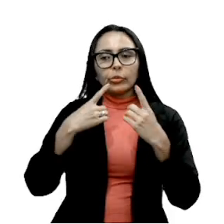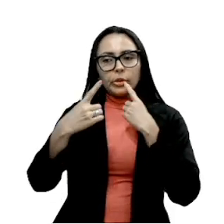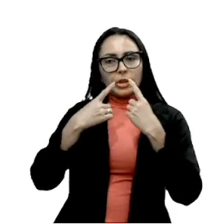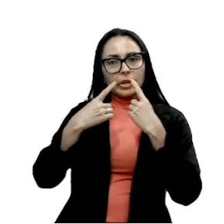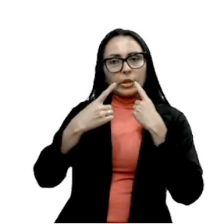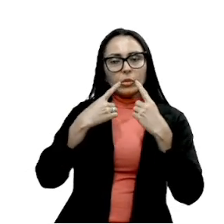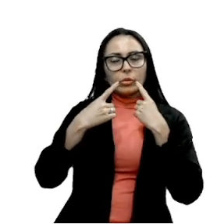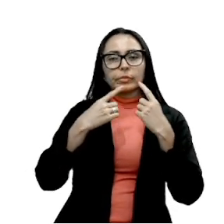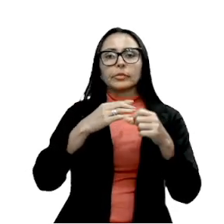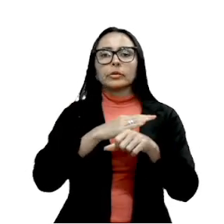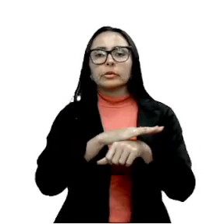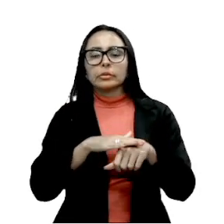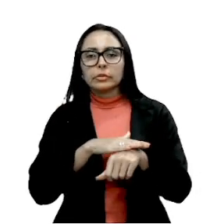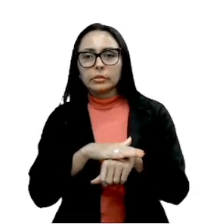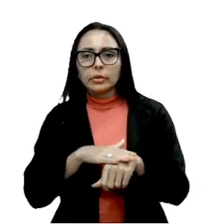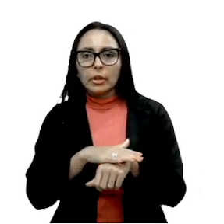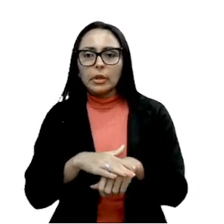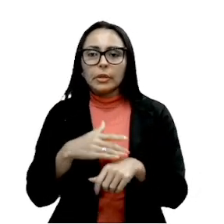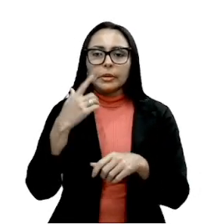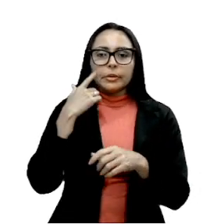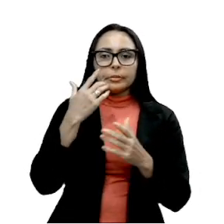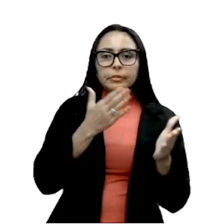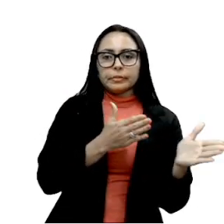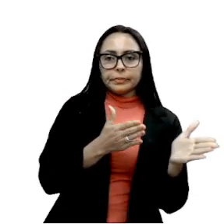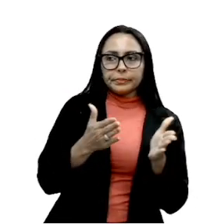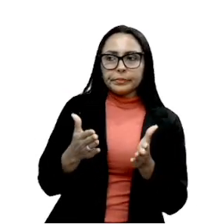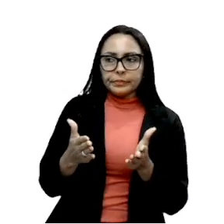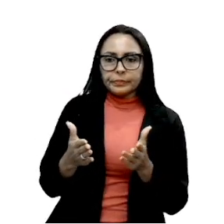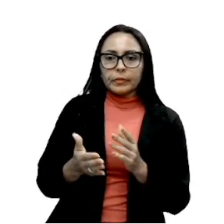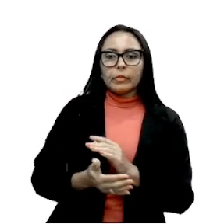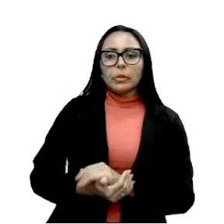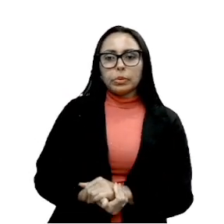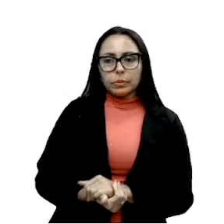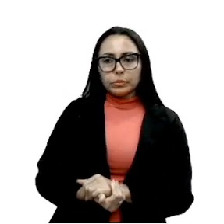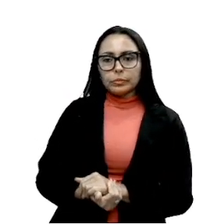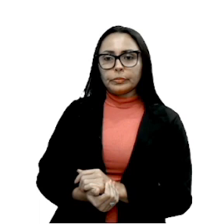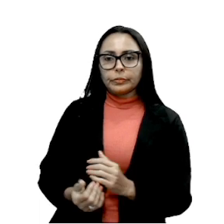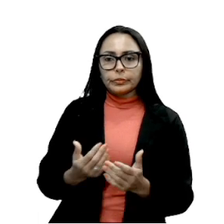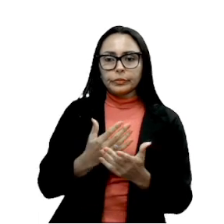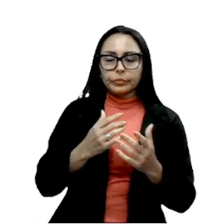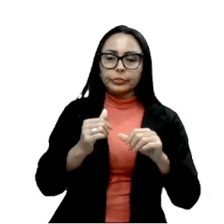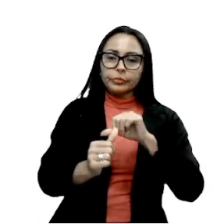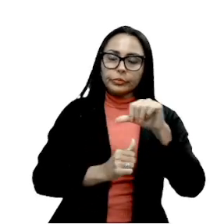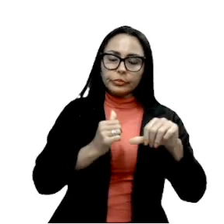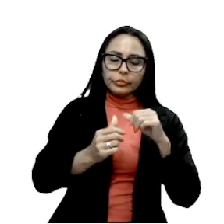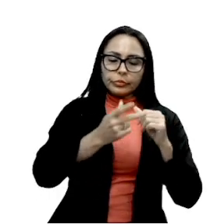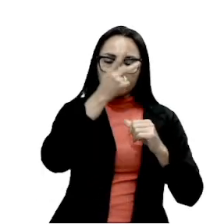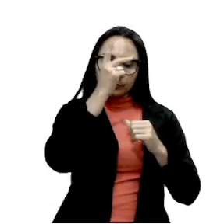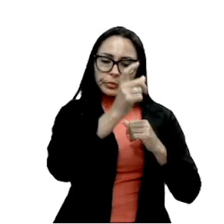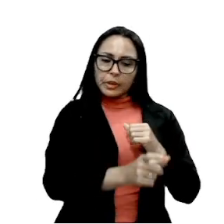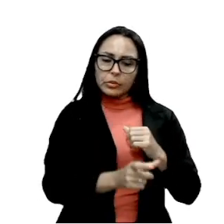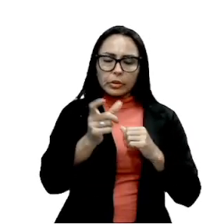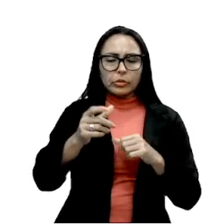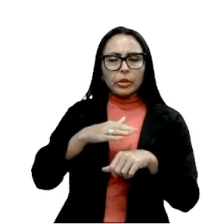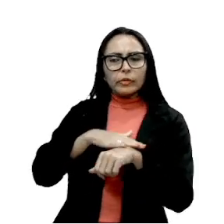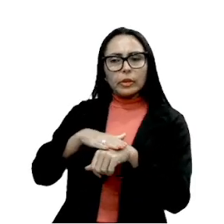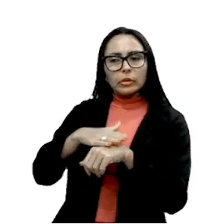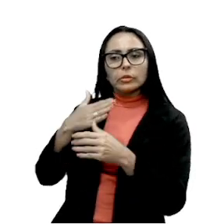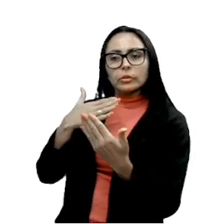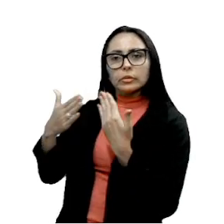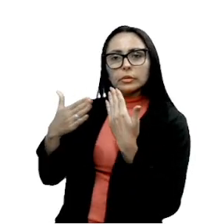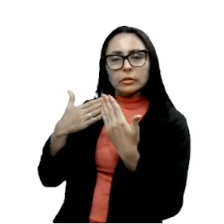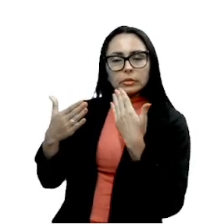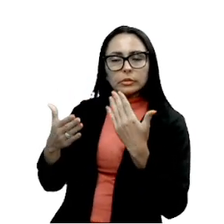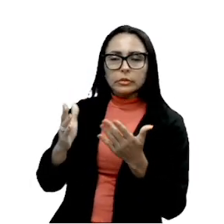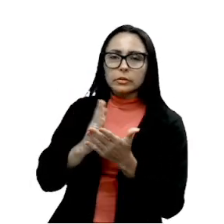linguagem, então você tem uma cena e um take que vai fazer a mudança do personagem, o personagem vai conversar algum assunto, ou